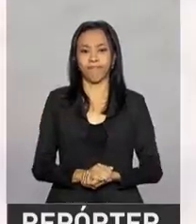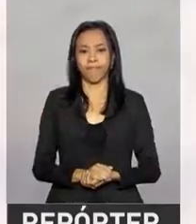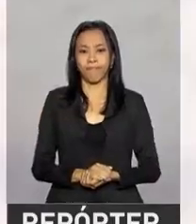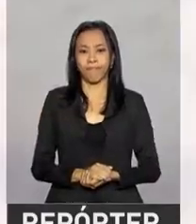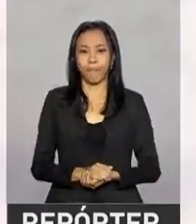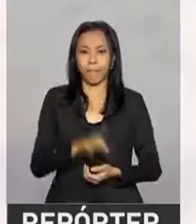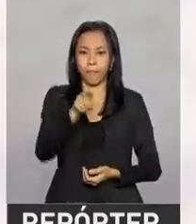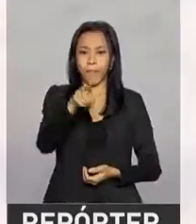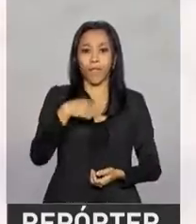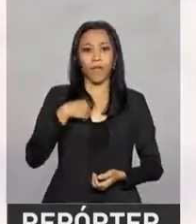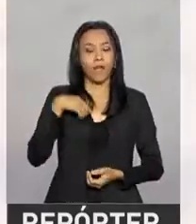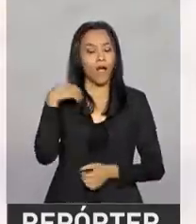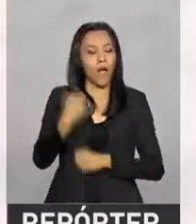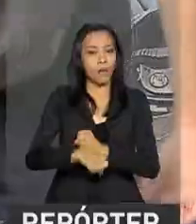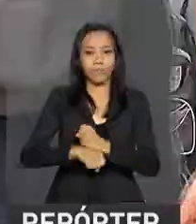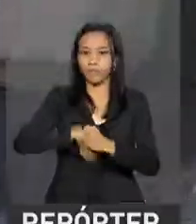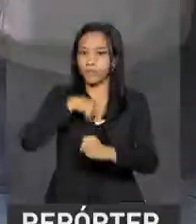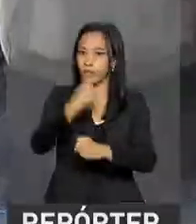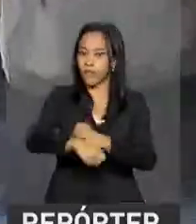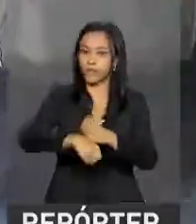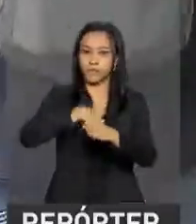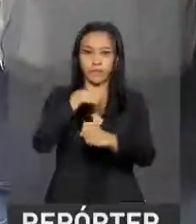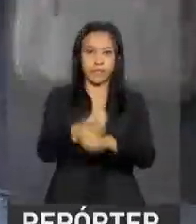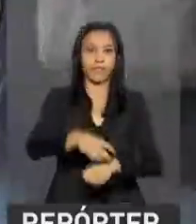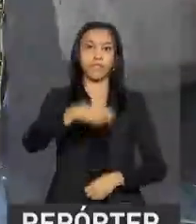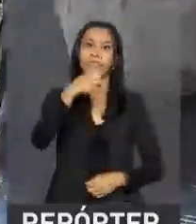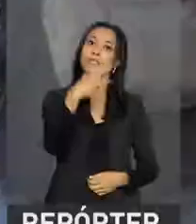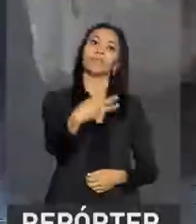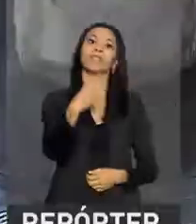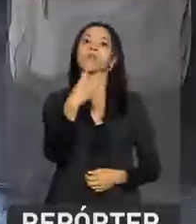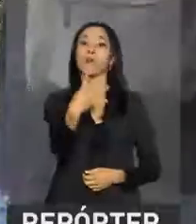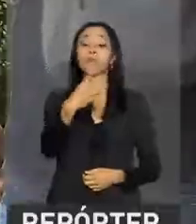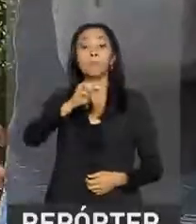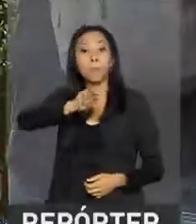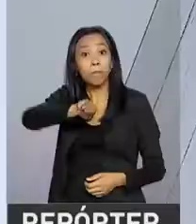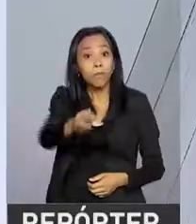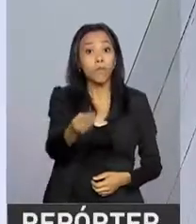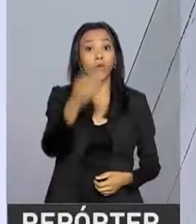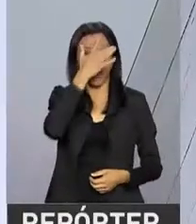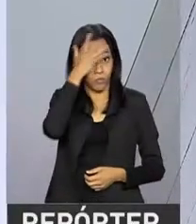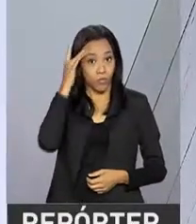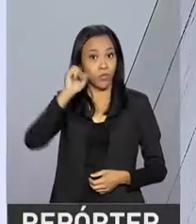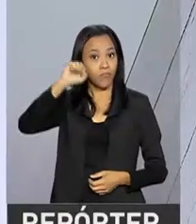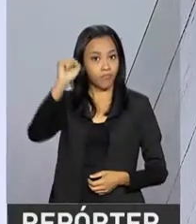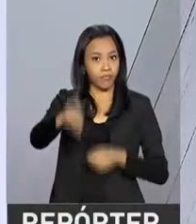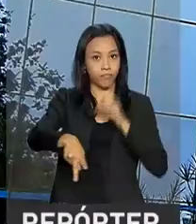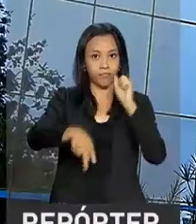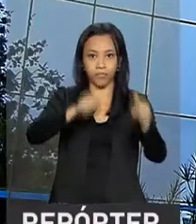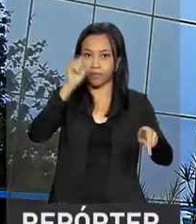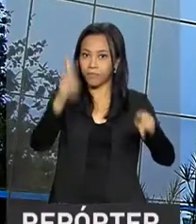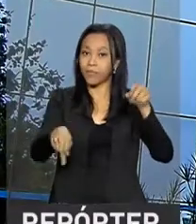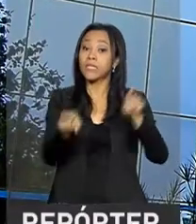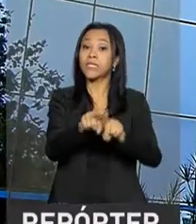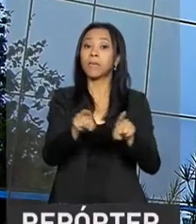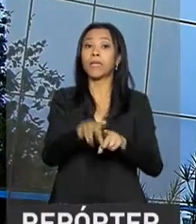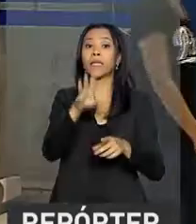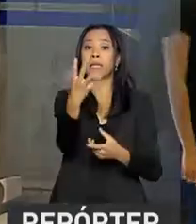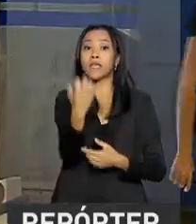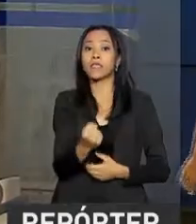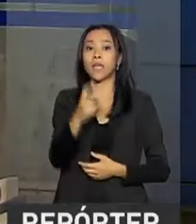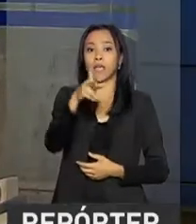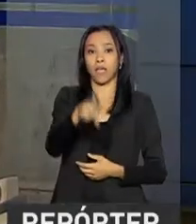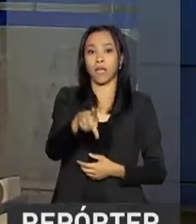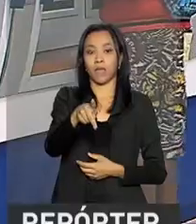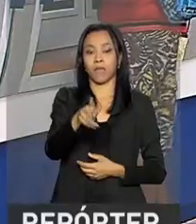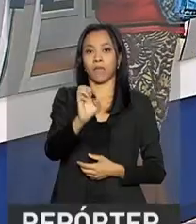todos os anos cerca de 34 milhões de aposentados e pensionistas do inss precisam ir até o